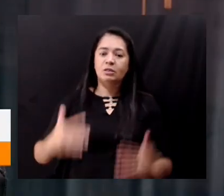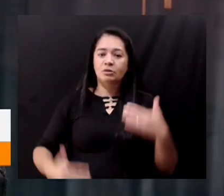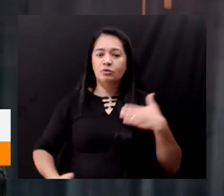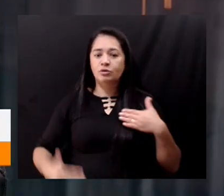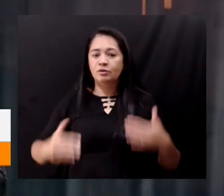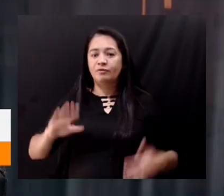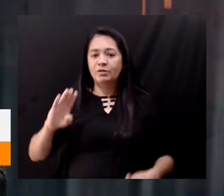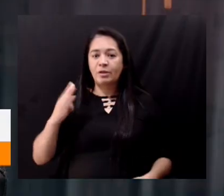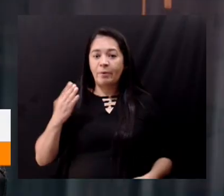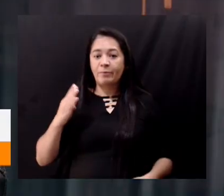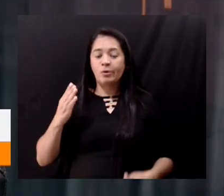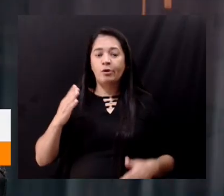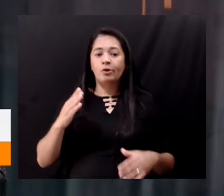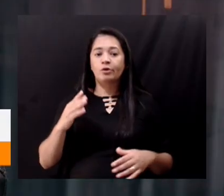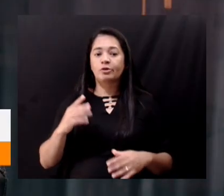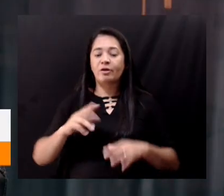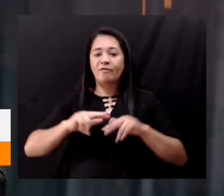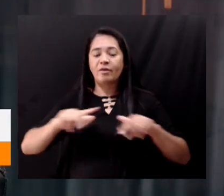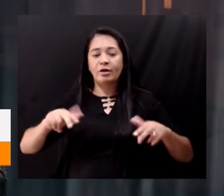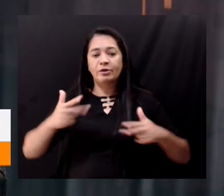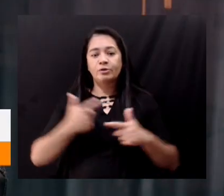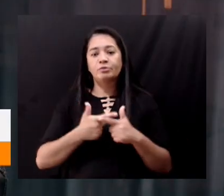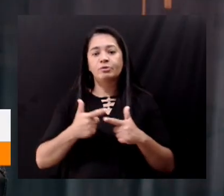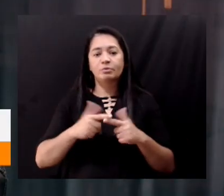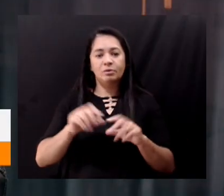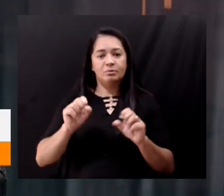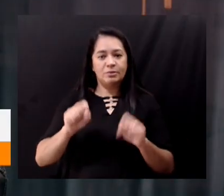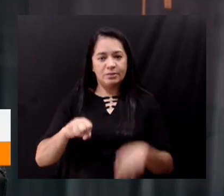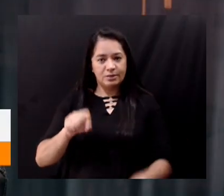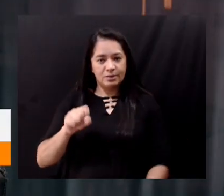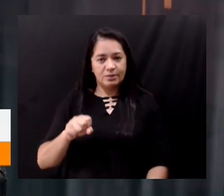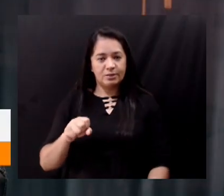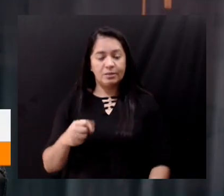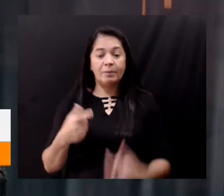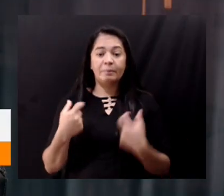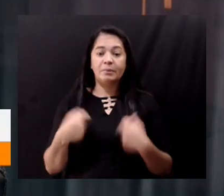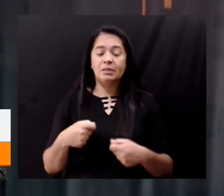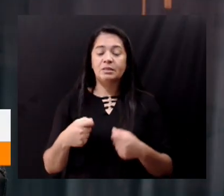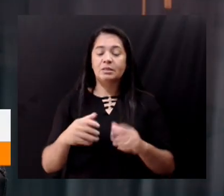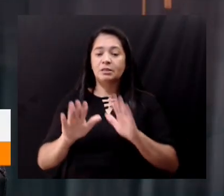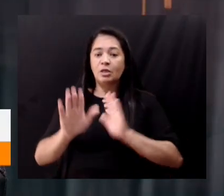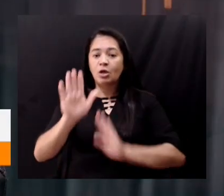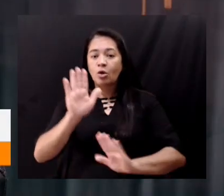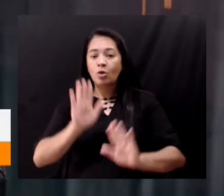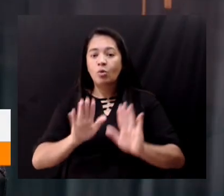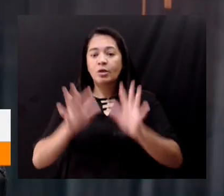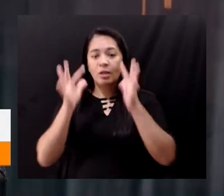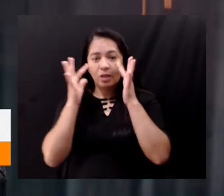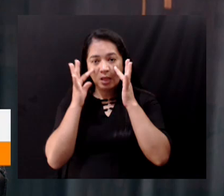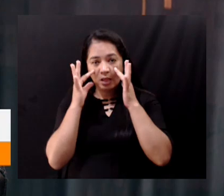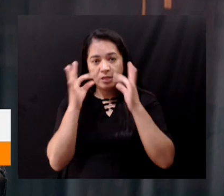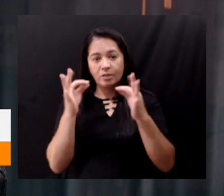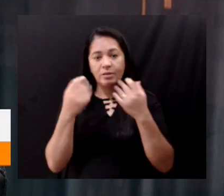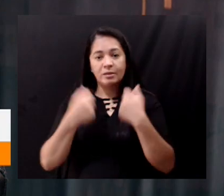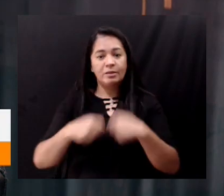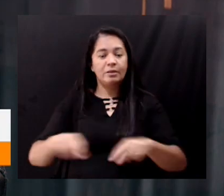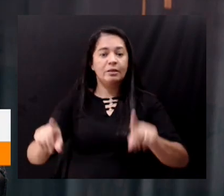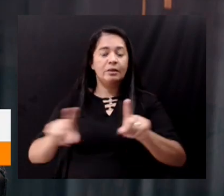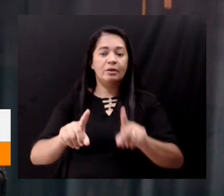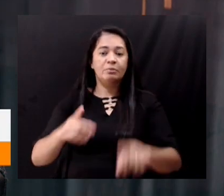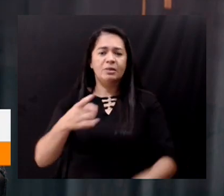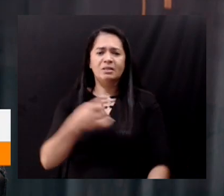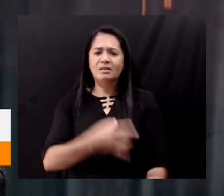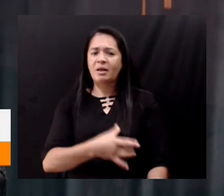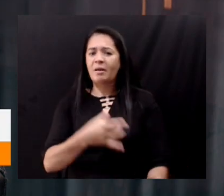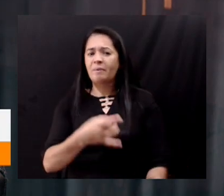ter vários problemas aí. Então é legal a gente tomar esse cuidado, mas não precisa ter o medo ali de achar que algum alimento vai